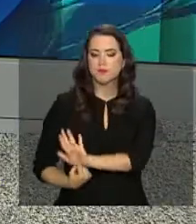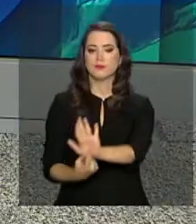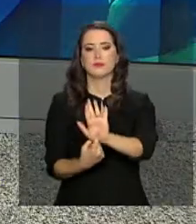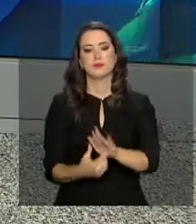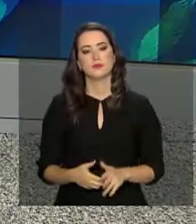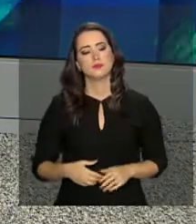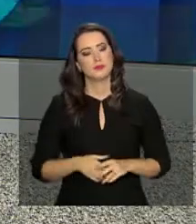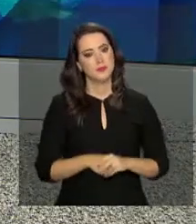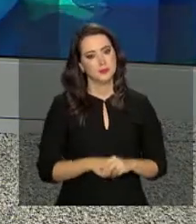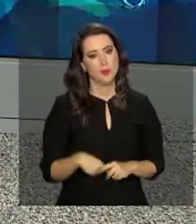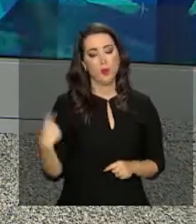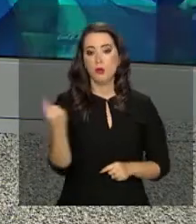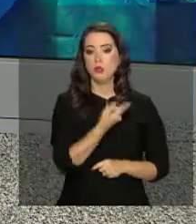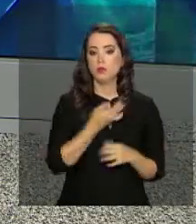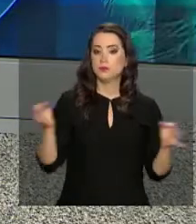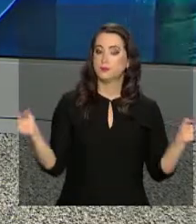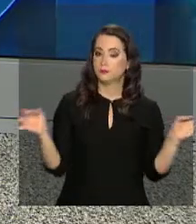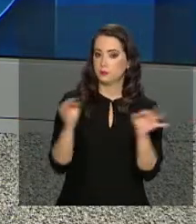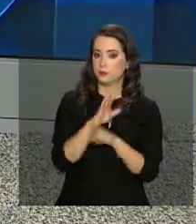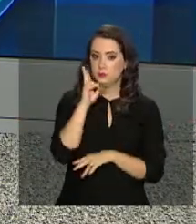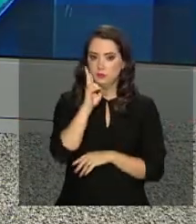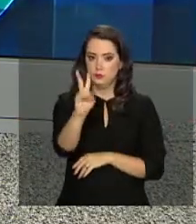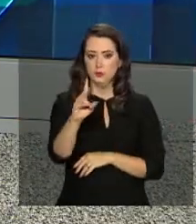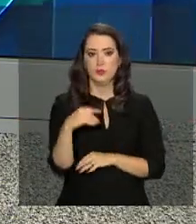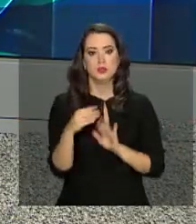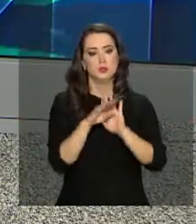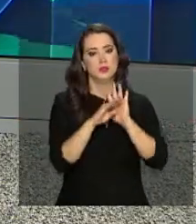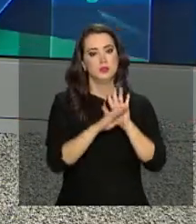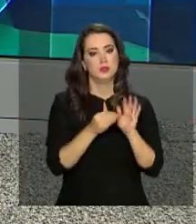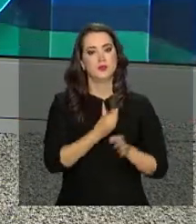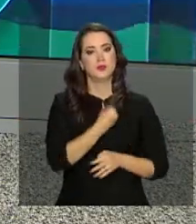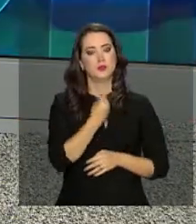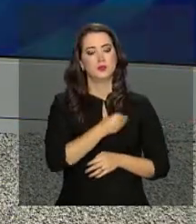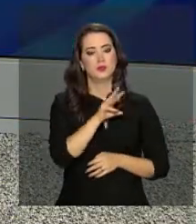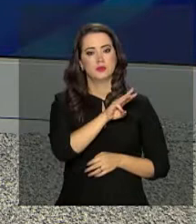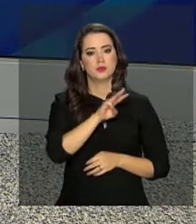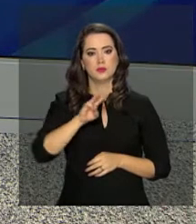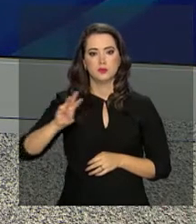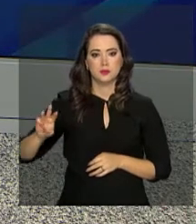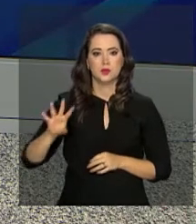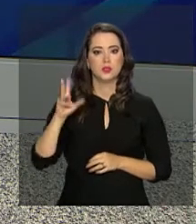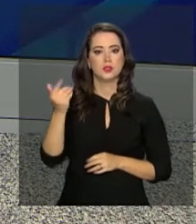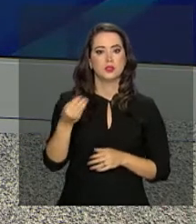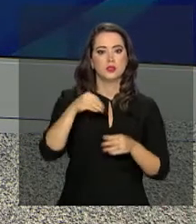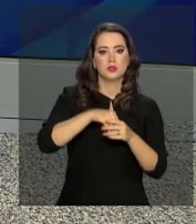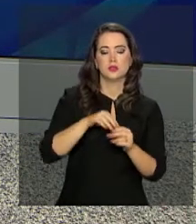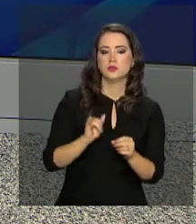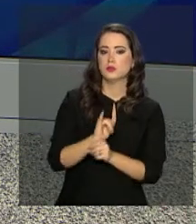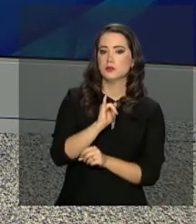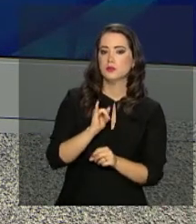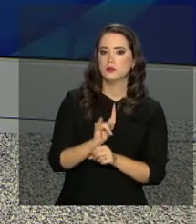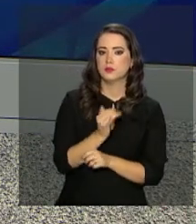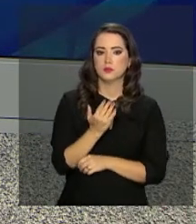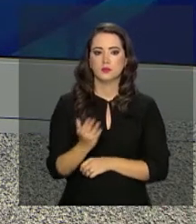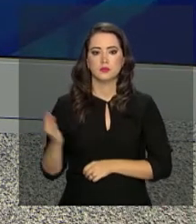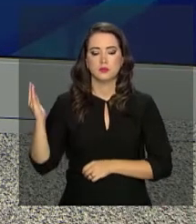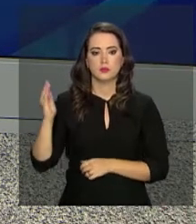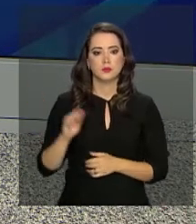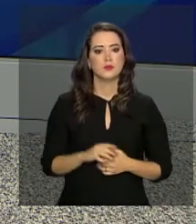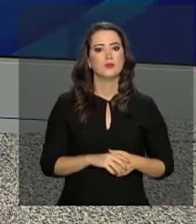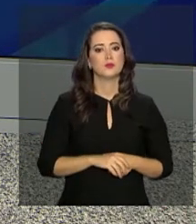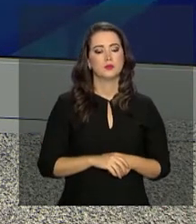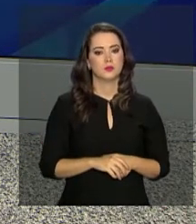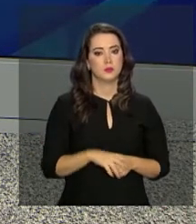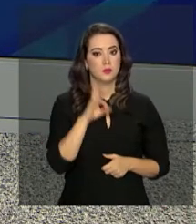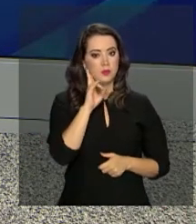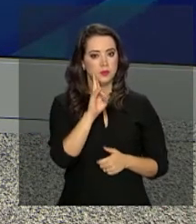nós ficamos por aqui você acompanha a nossa programação ao vivo pelo site da nbr e todas as reportagens estão em nosso